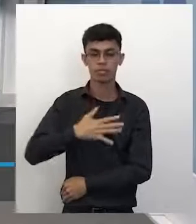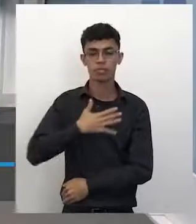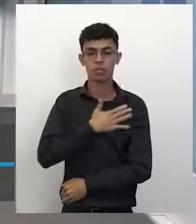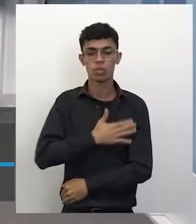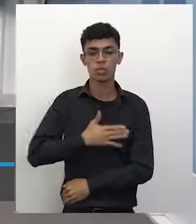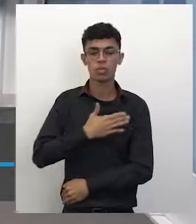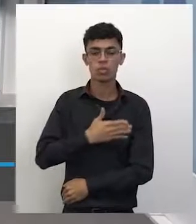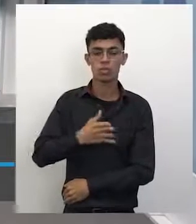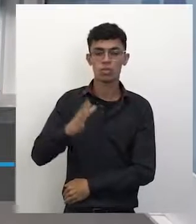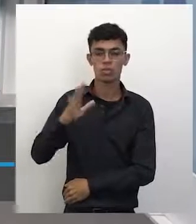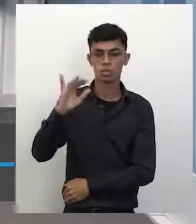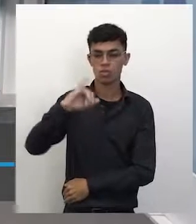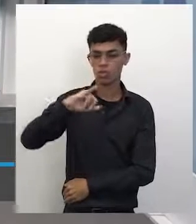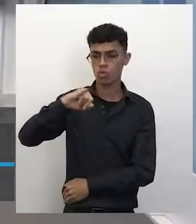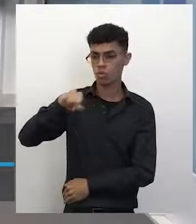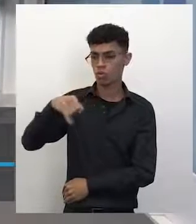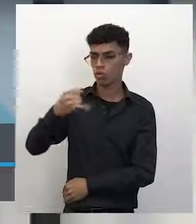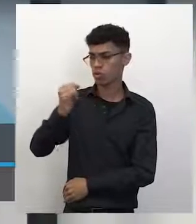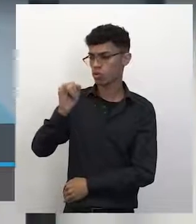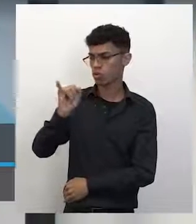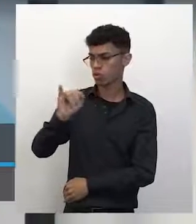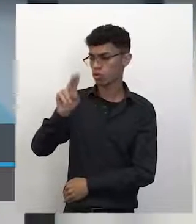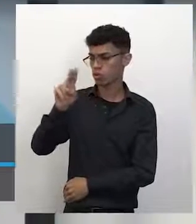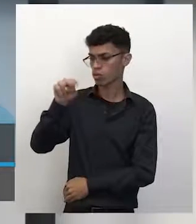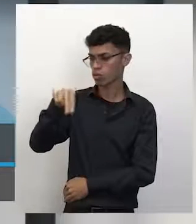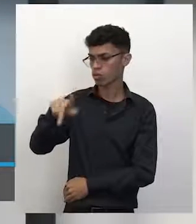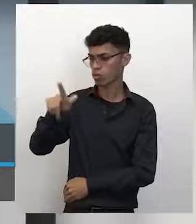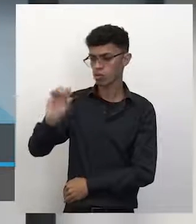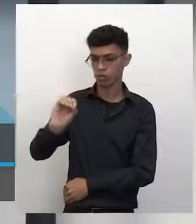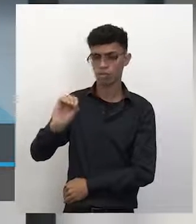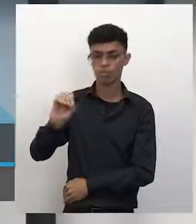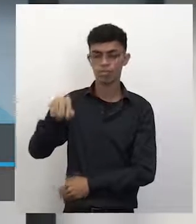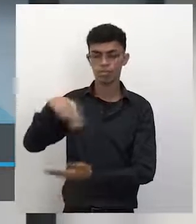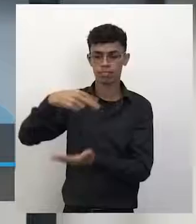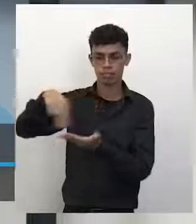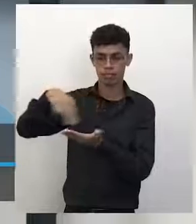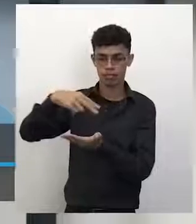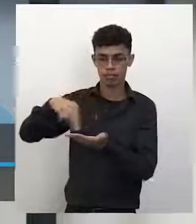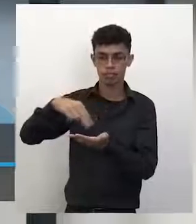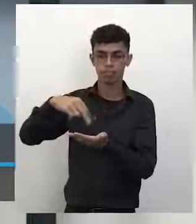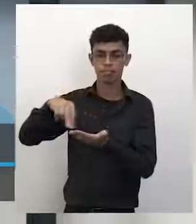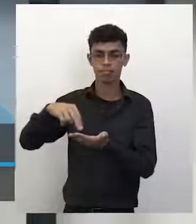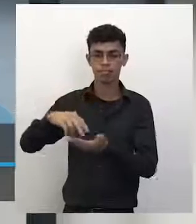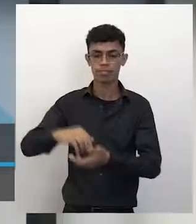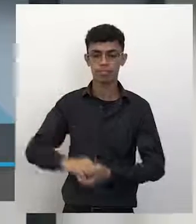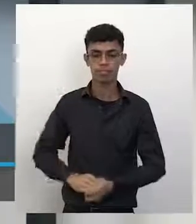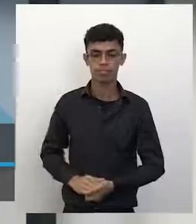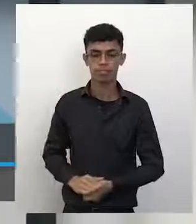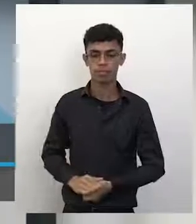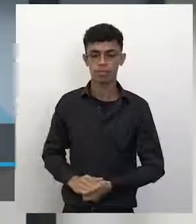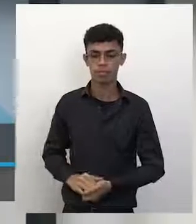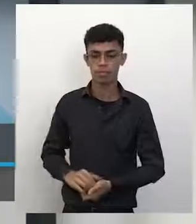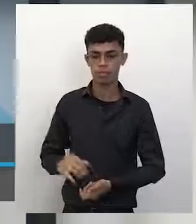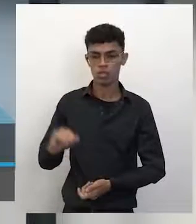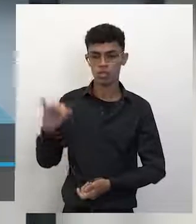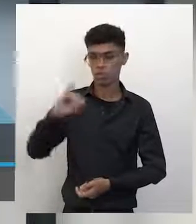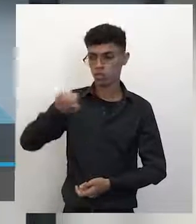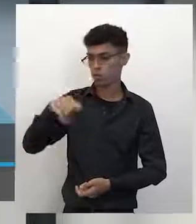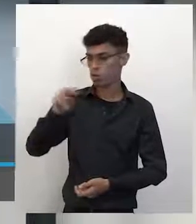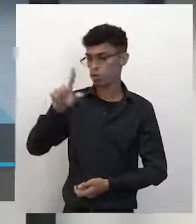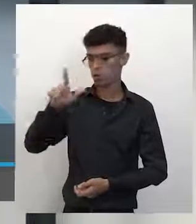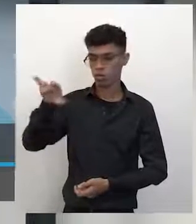mais foi do jongo, porque se eu tivesse que escolher uma para dançar, seria o jongo, que eu acho mais, assim, é mais tranquilo,